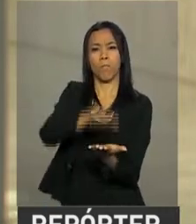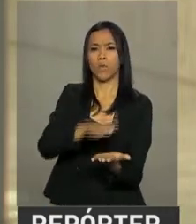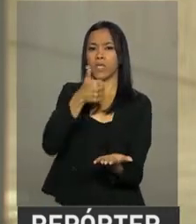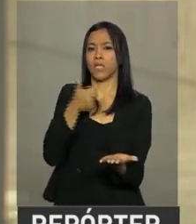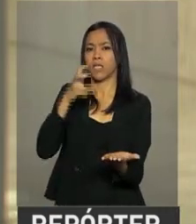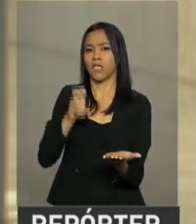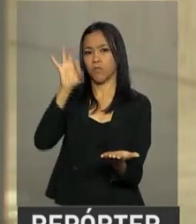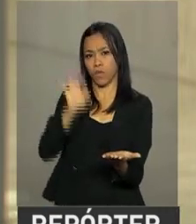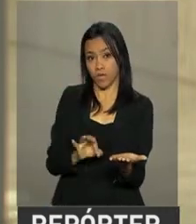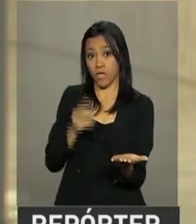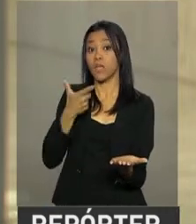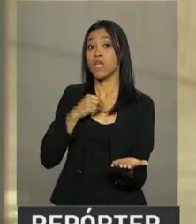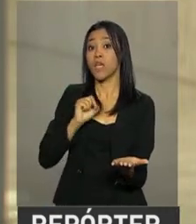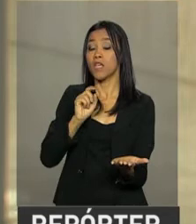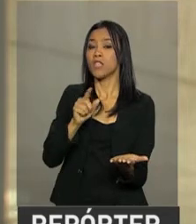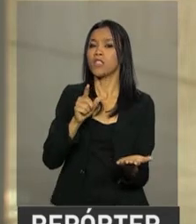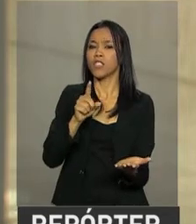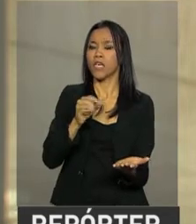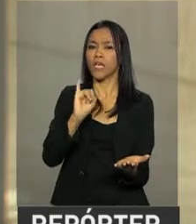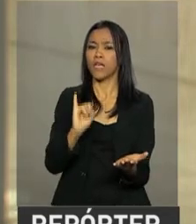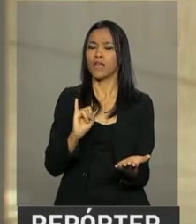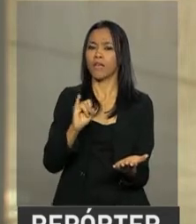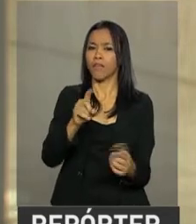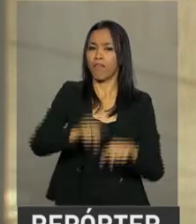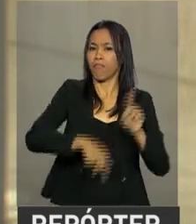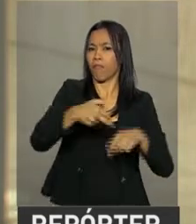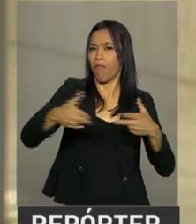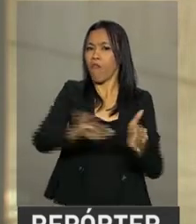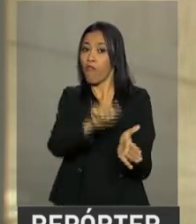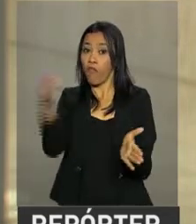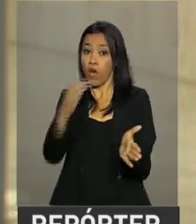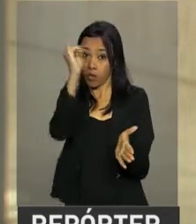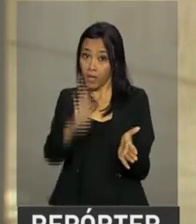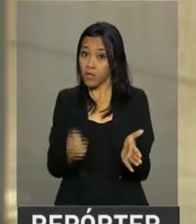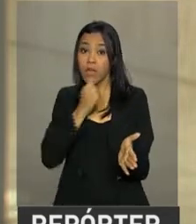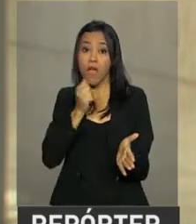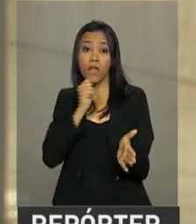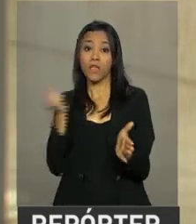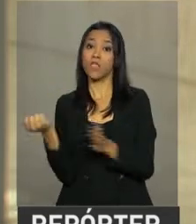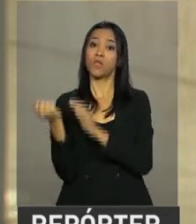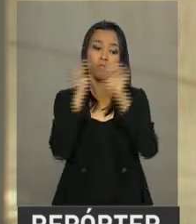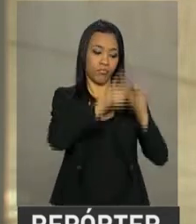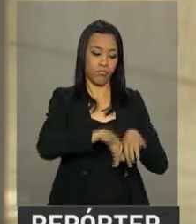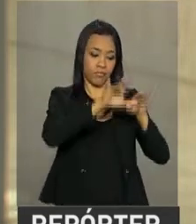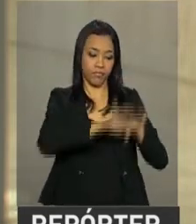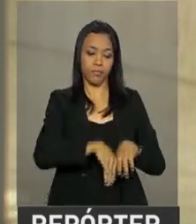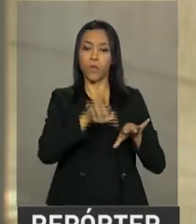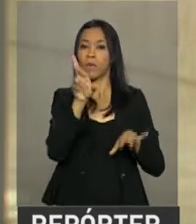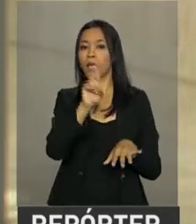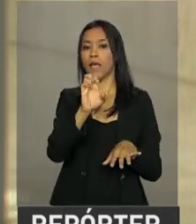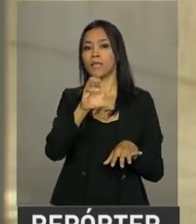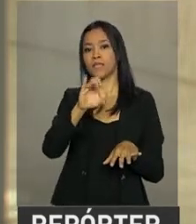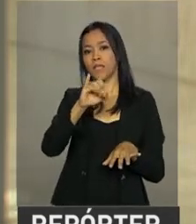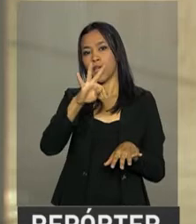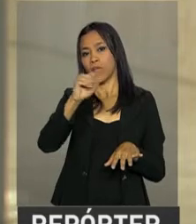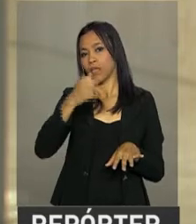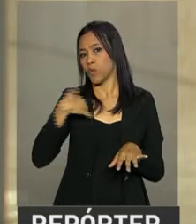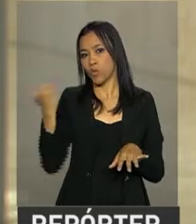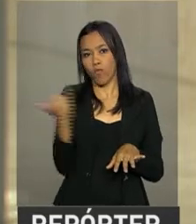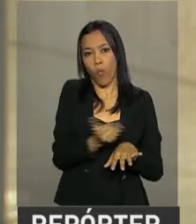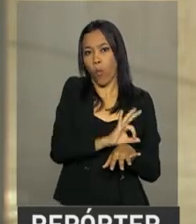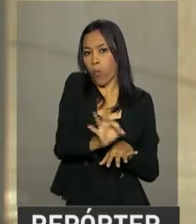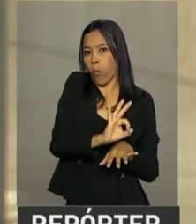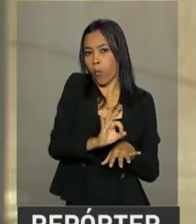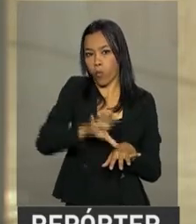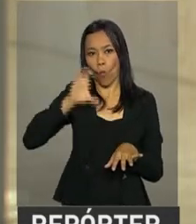pelos contribuintes que tinham recursos no exterior não declarados à Receita Federal. A medida deve